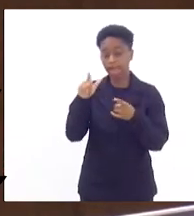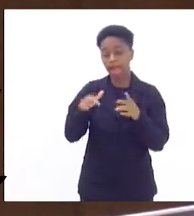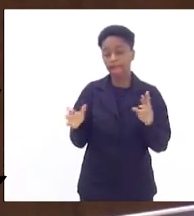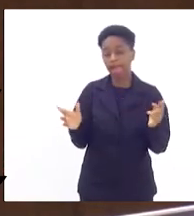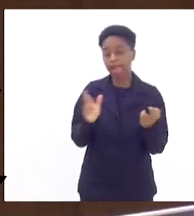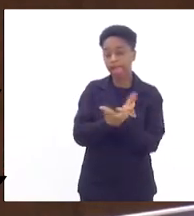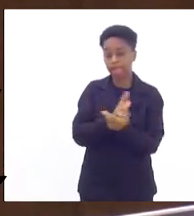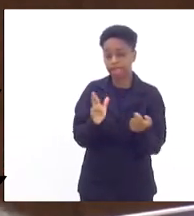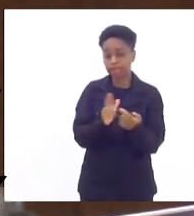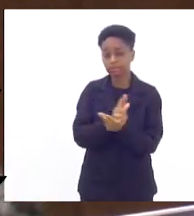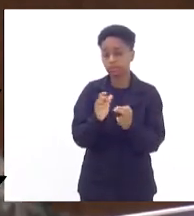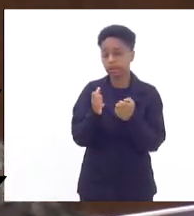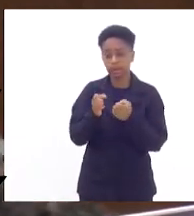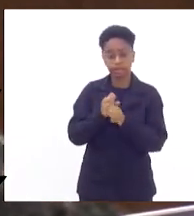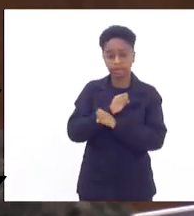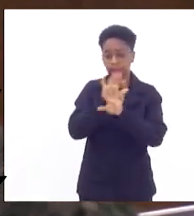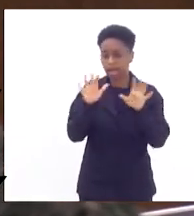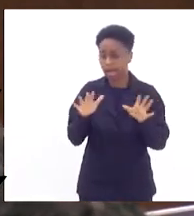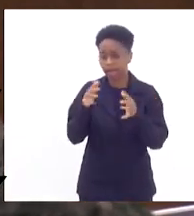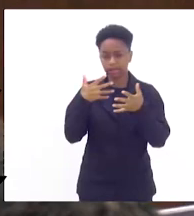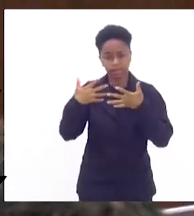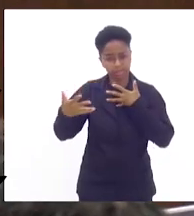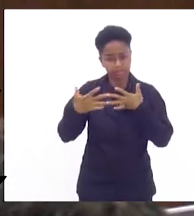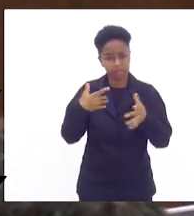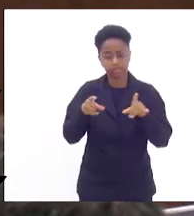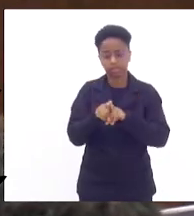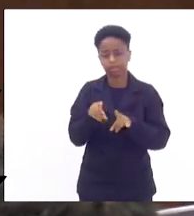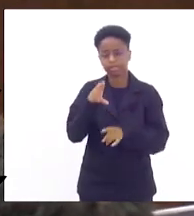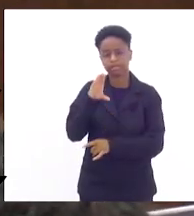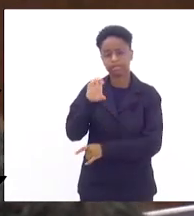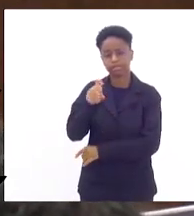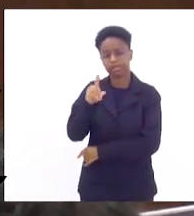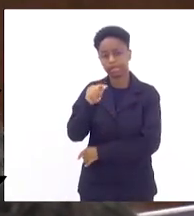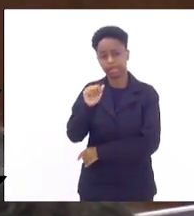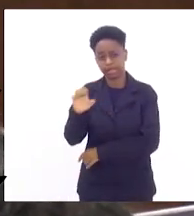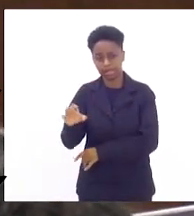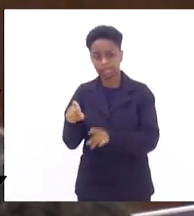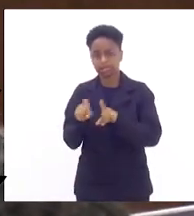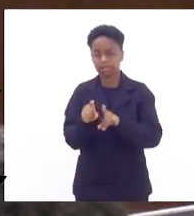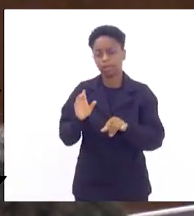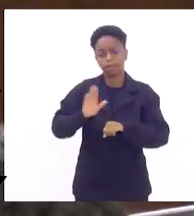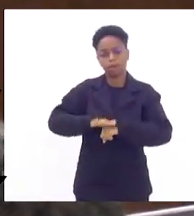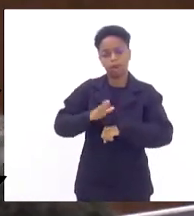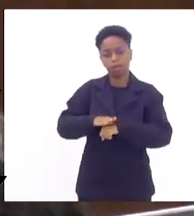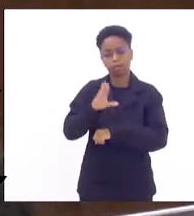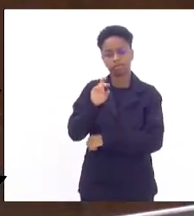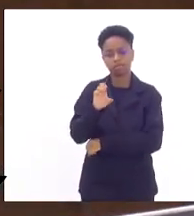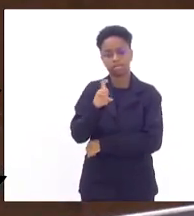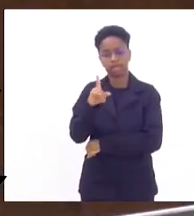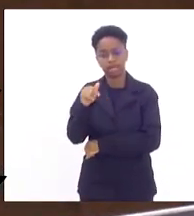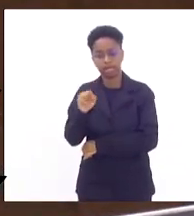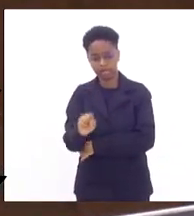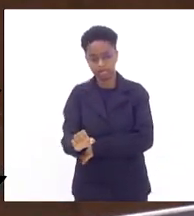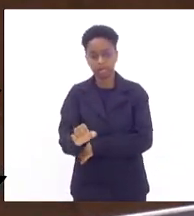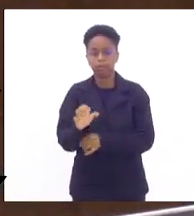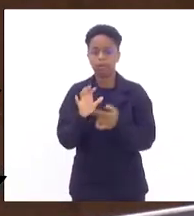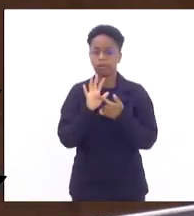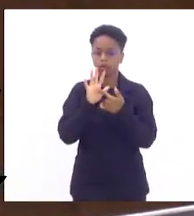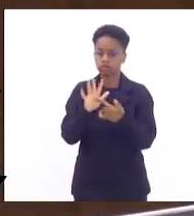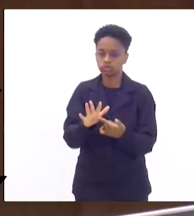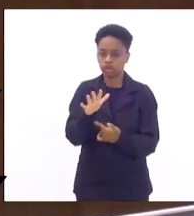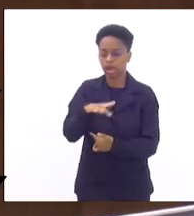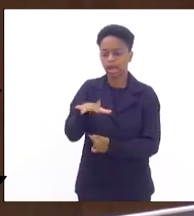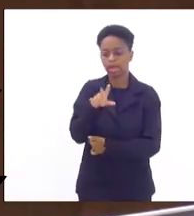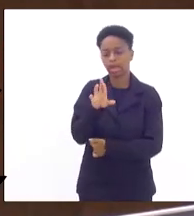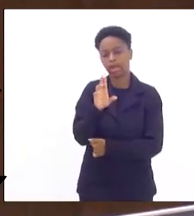inclusive, transparente e aberta com a SEDAI, com a contribuição da própria SEDAI, com a área de recursos humanos da SEDAI, que disponibilizou